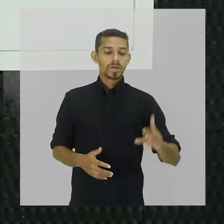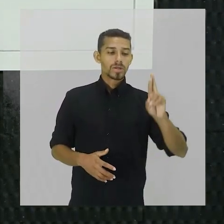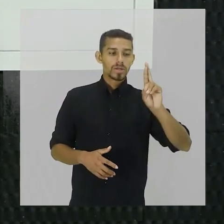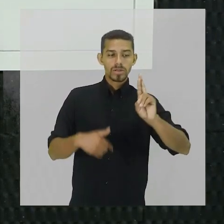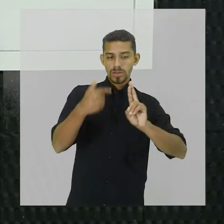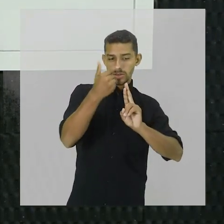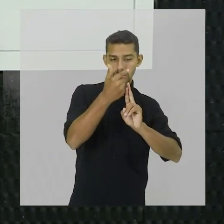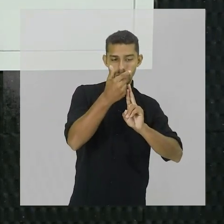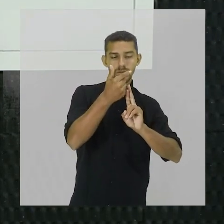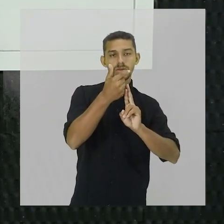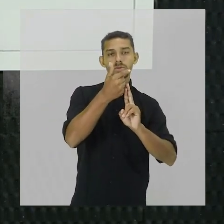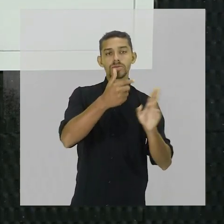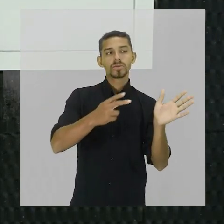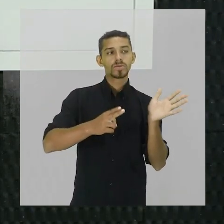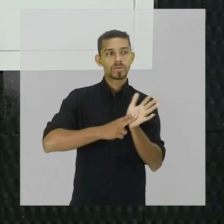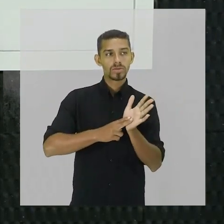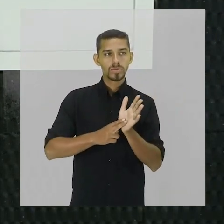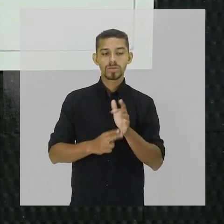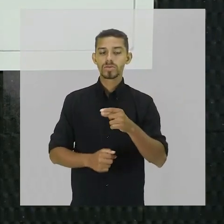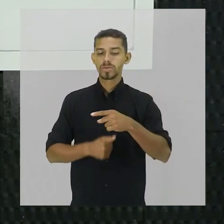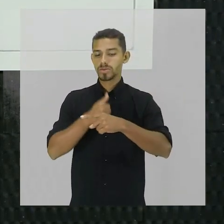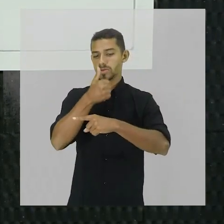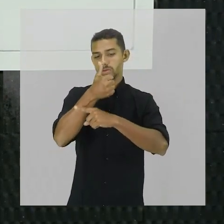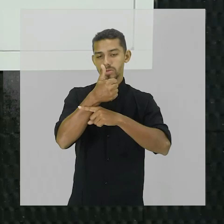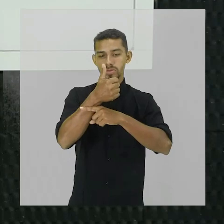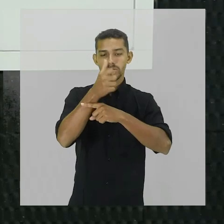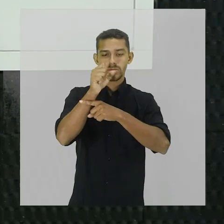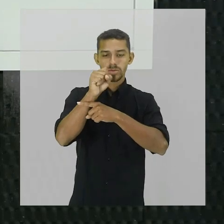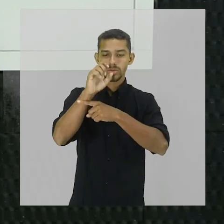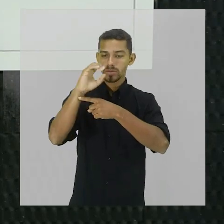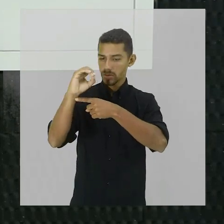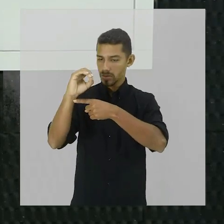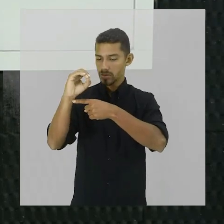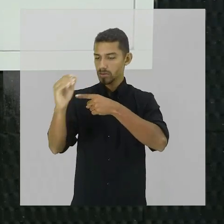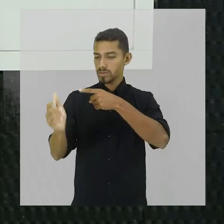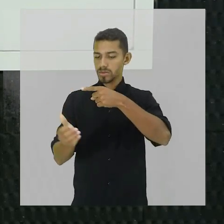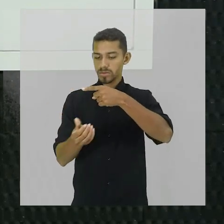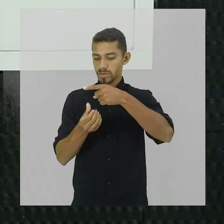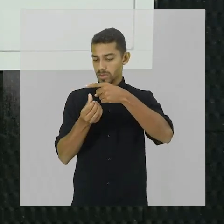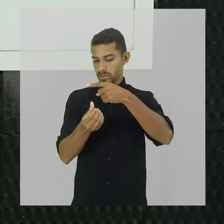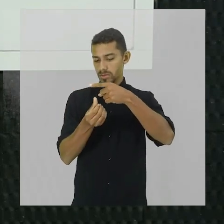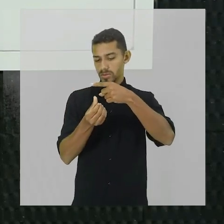que Rzão ao quadrado é igual a 180